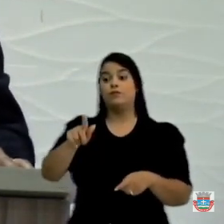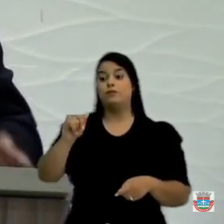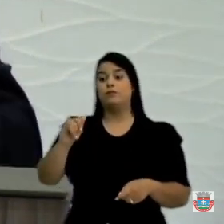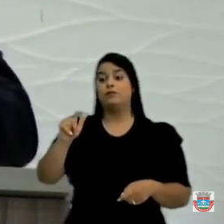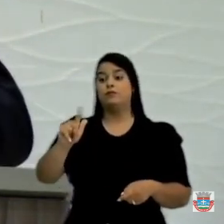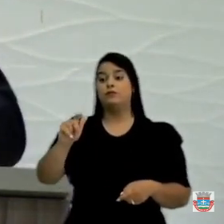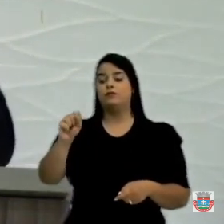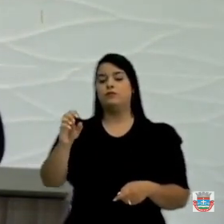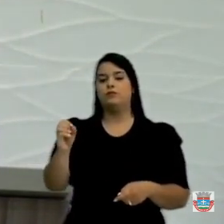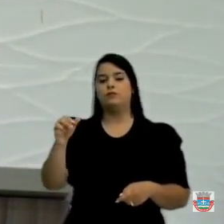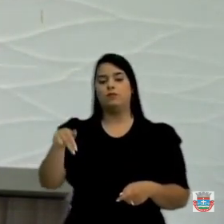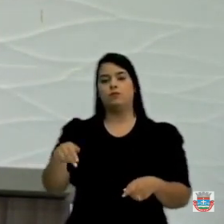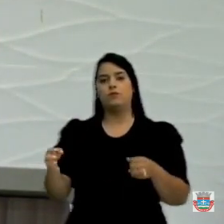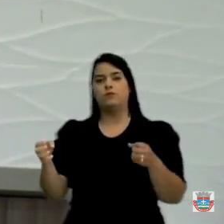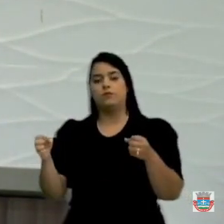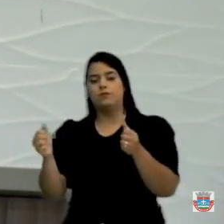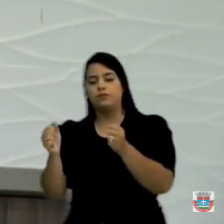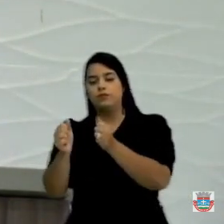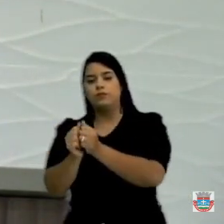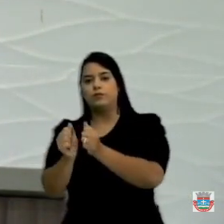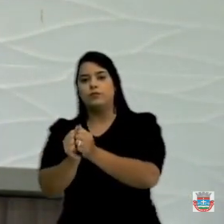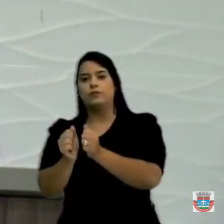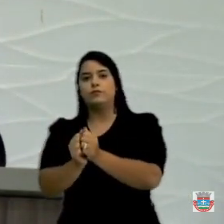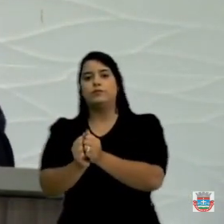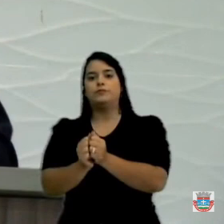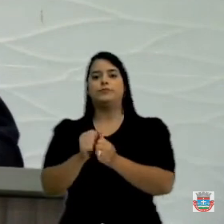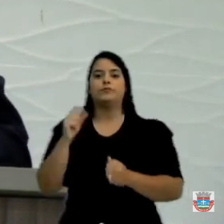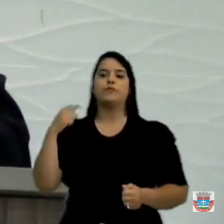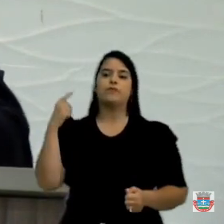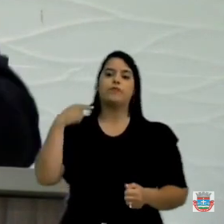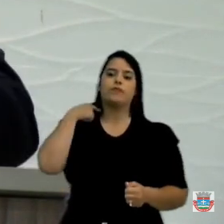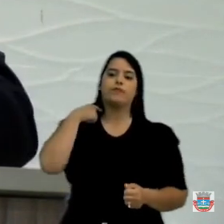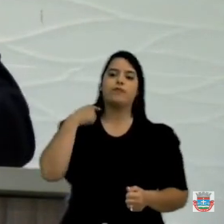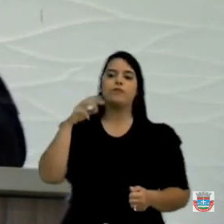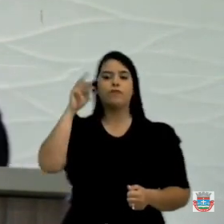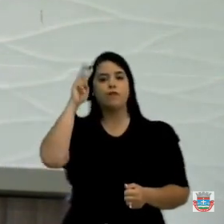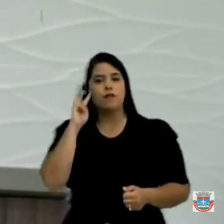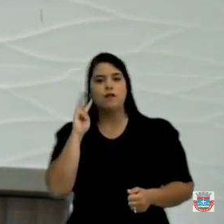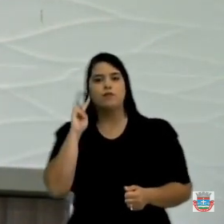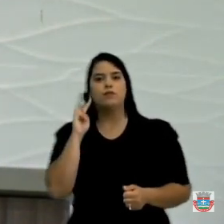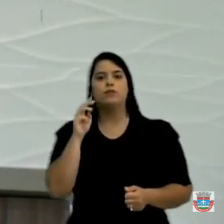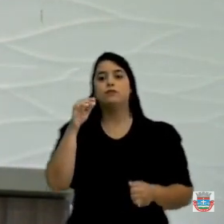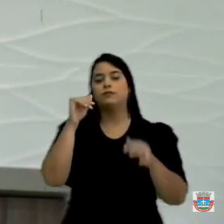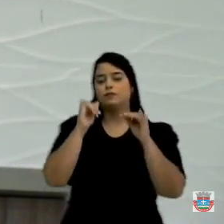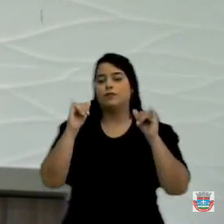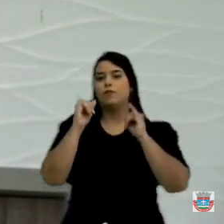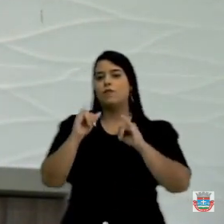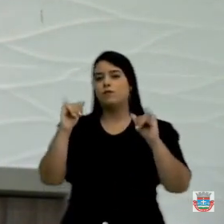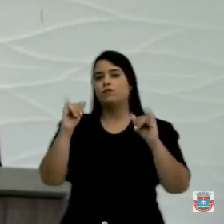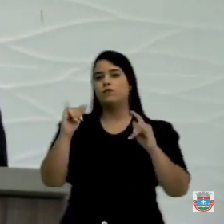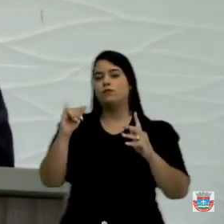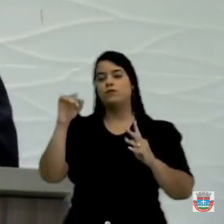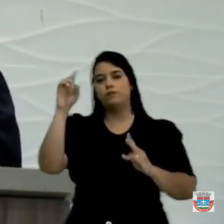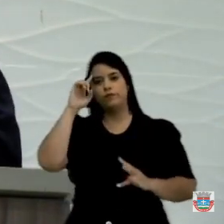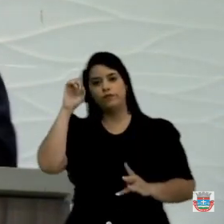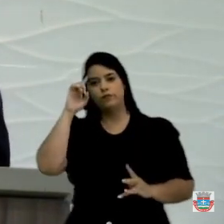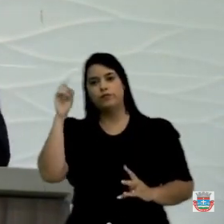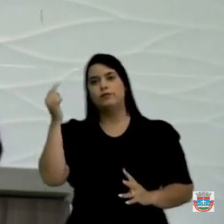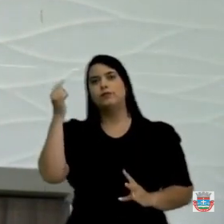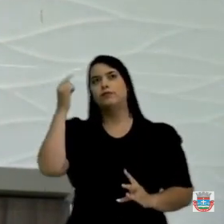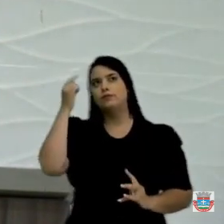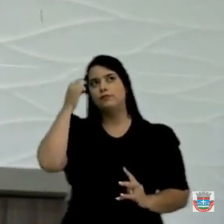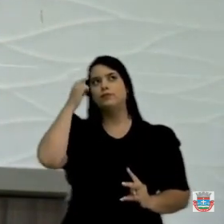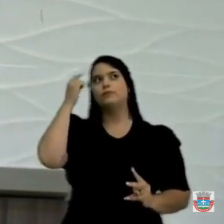Nilton. Junto com o doutor Oscar Dedo, que nem eu digo todos os dias, esse pensa em São Bento do Una, né?